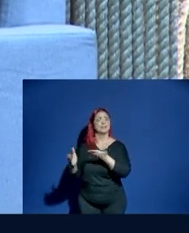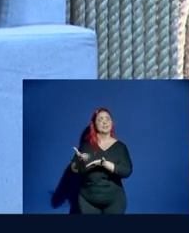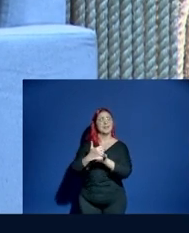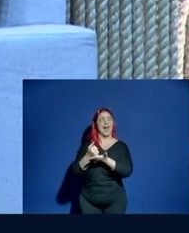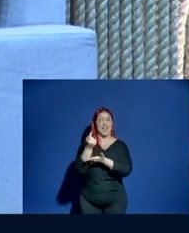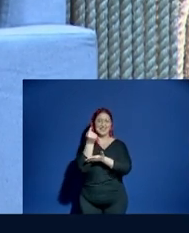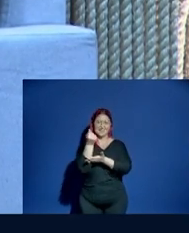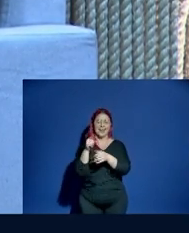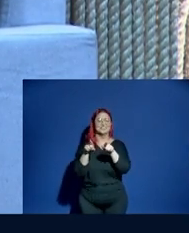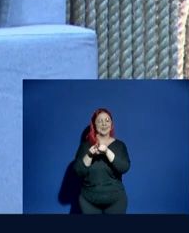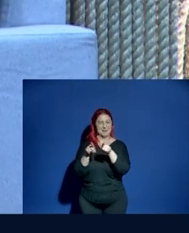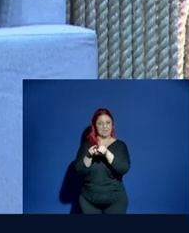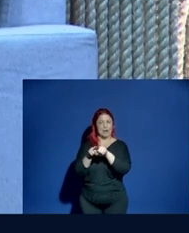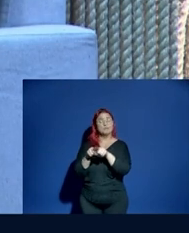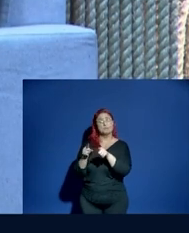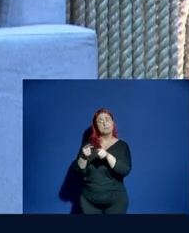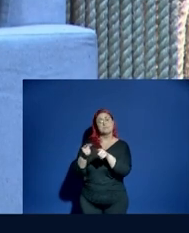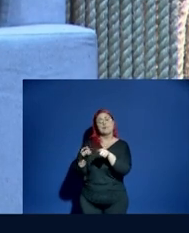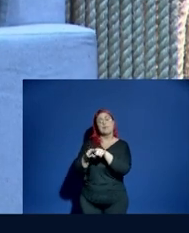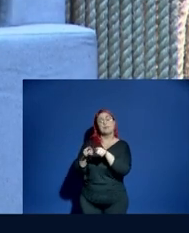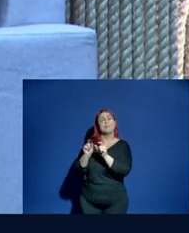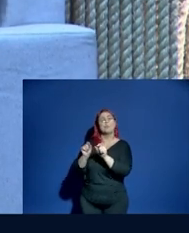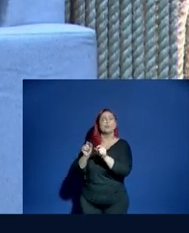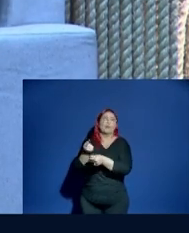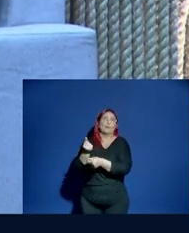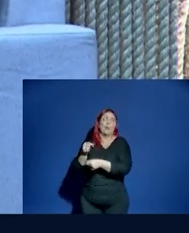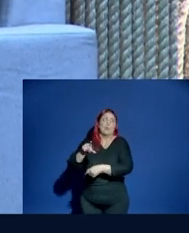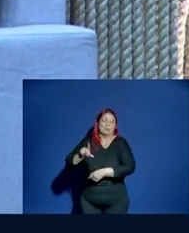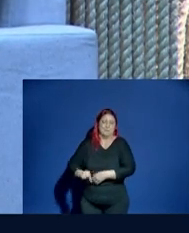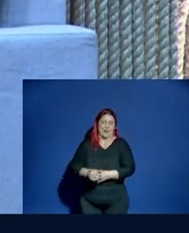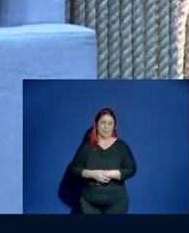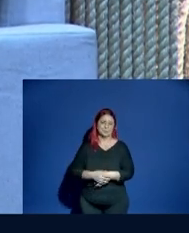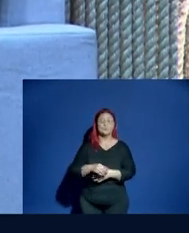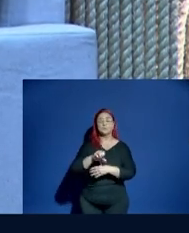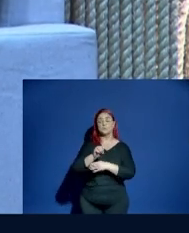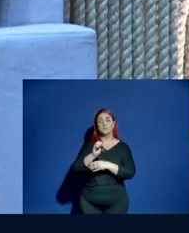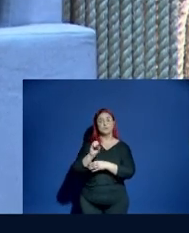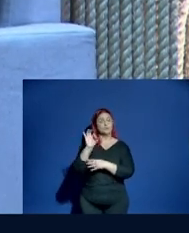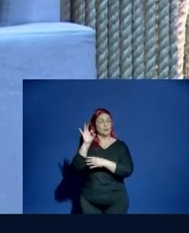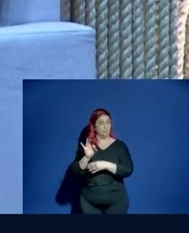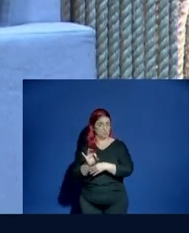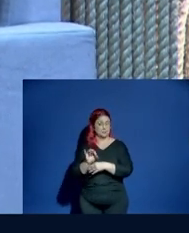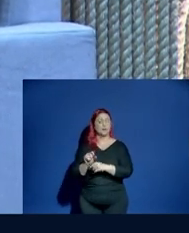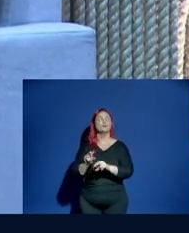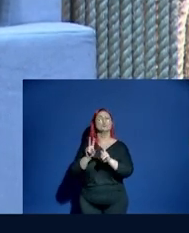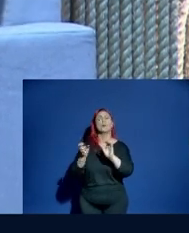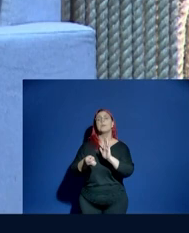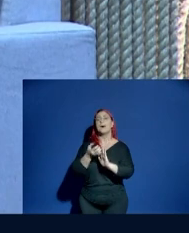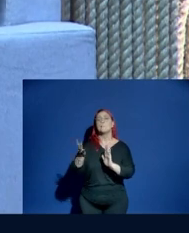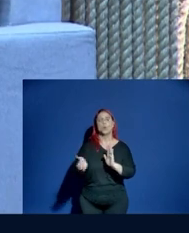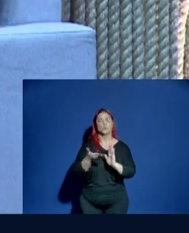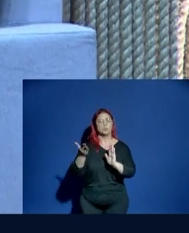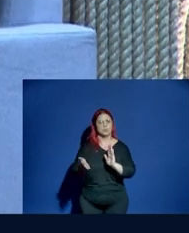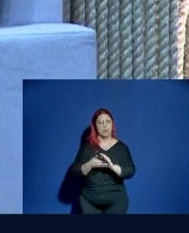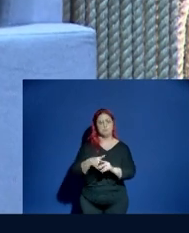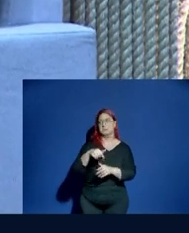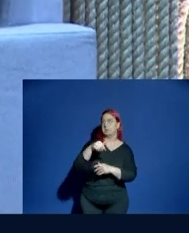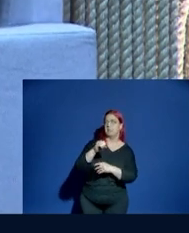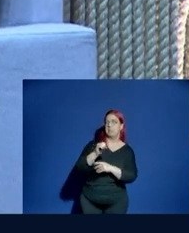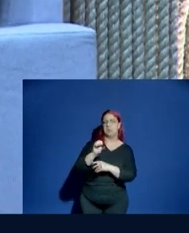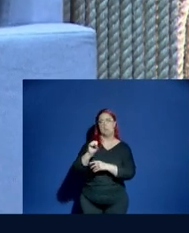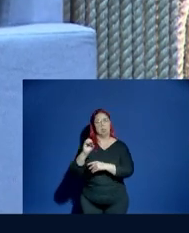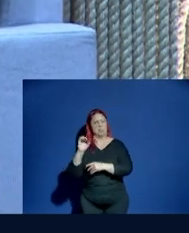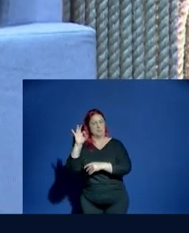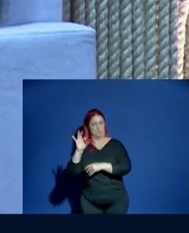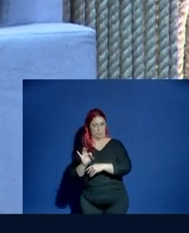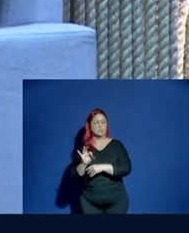pelo mesmo unidade de custo que é o hectado Lembrando que 80% do custo de produção entre 70% do curso de